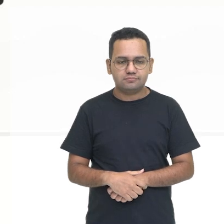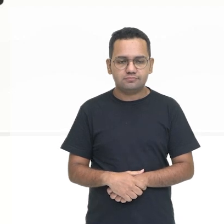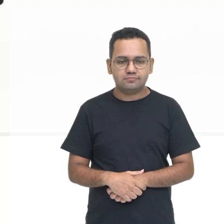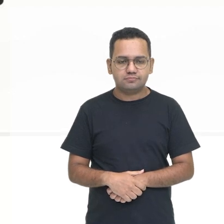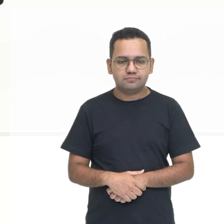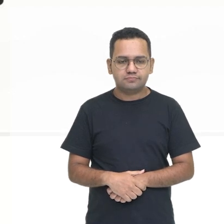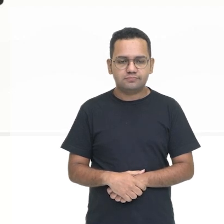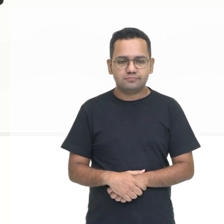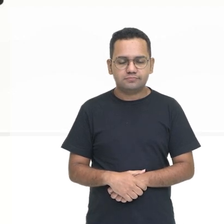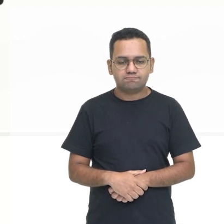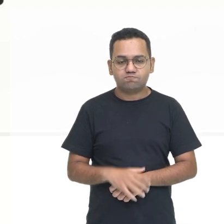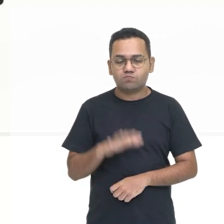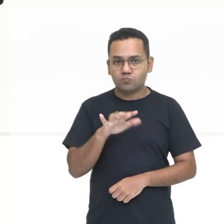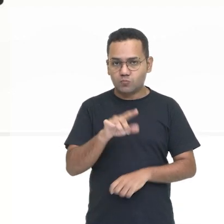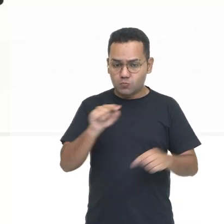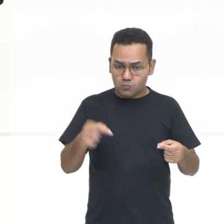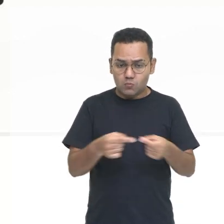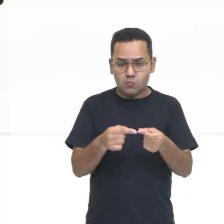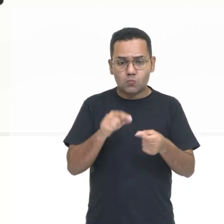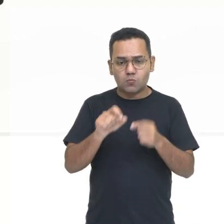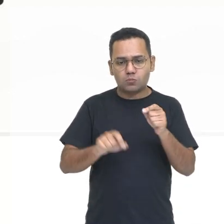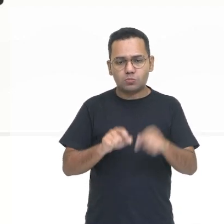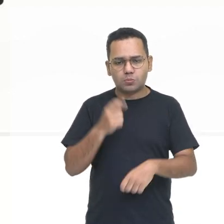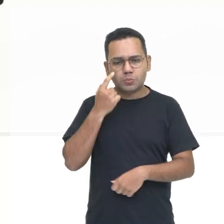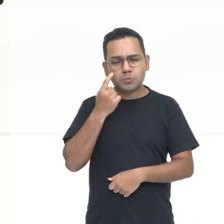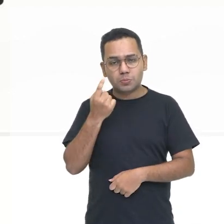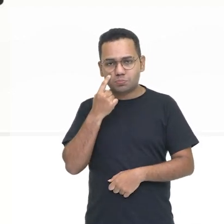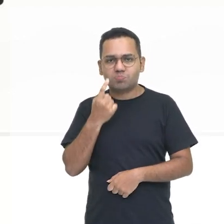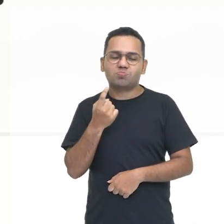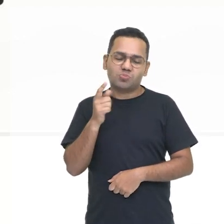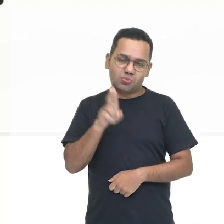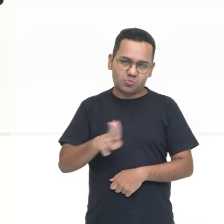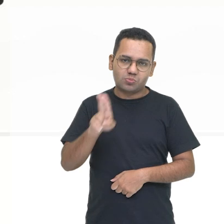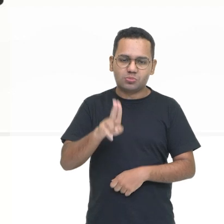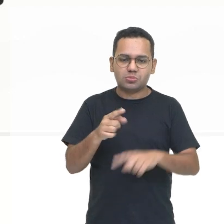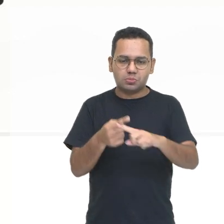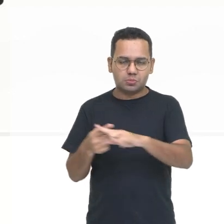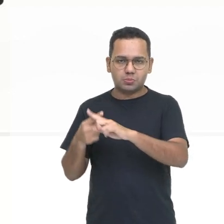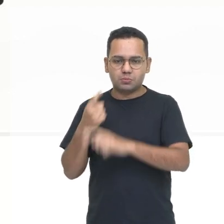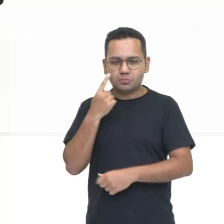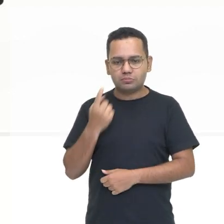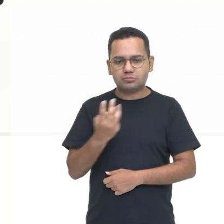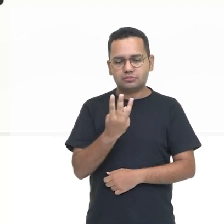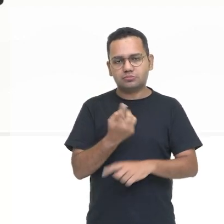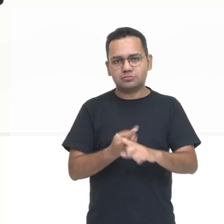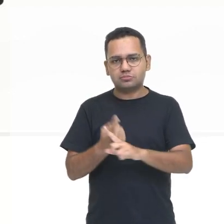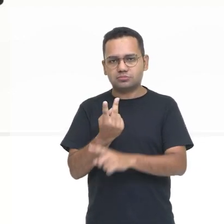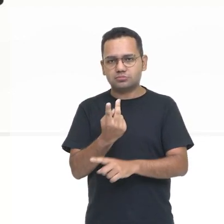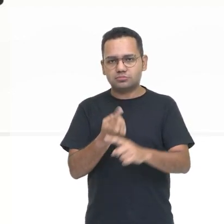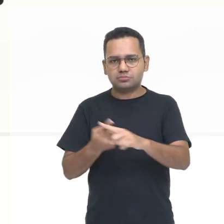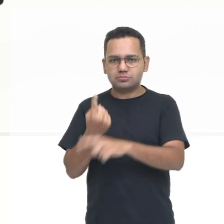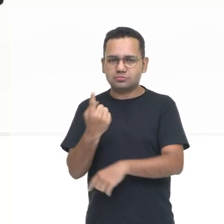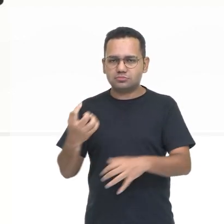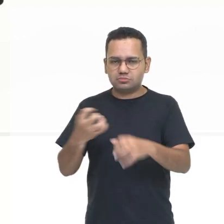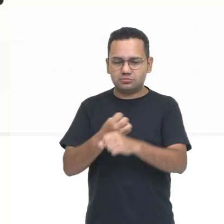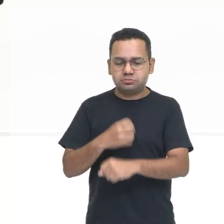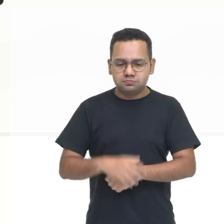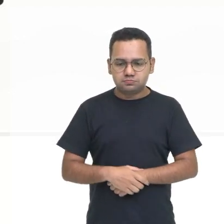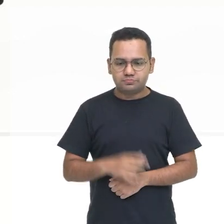esse caso aqui, nós temos a multiplicação, né, o produto de 3 vezes 2 vezes 1, ou